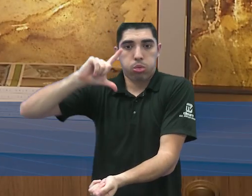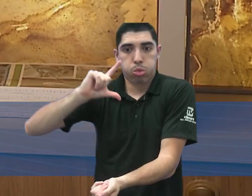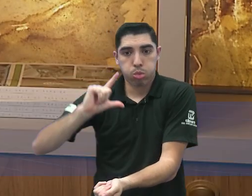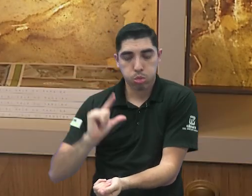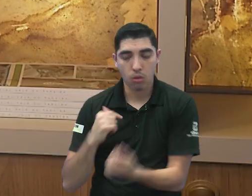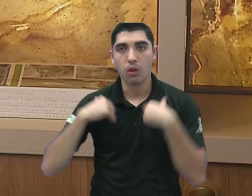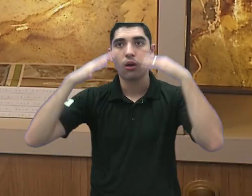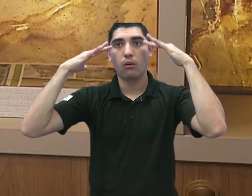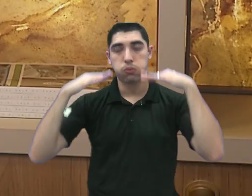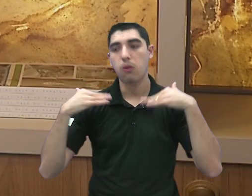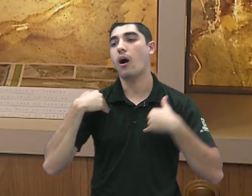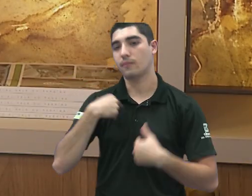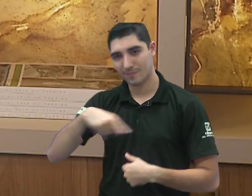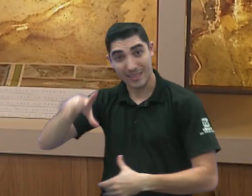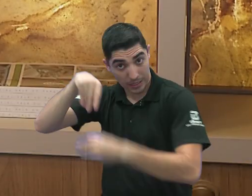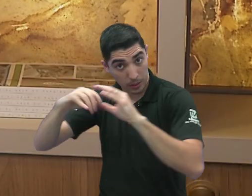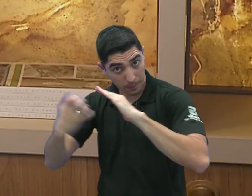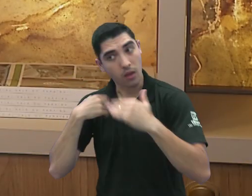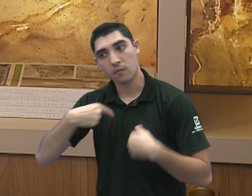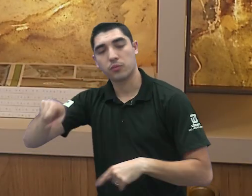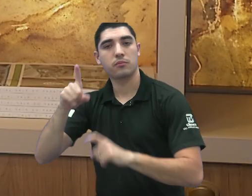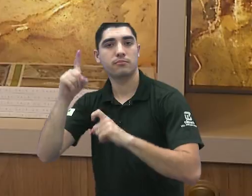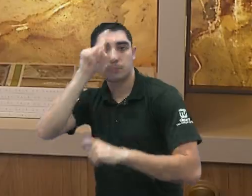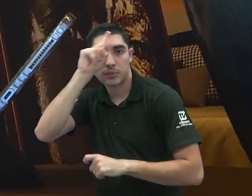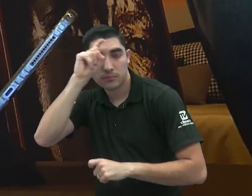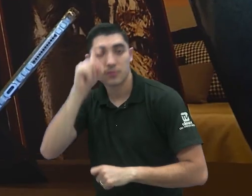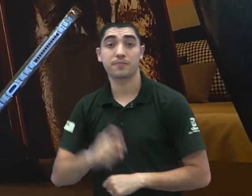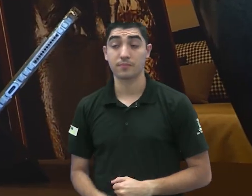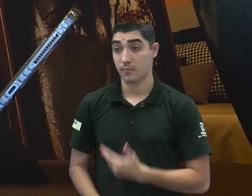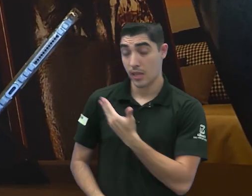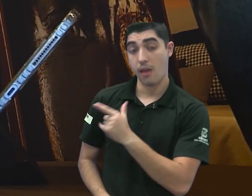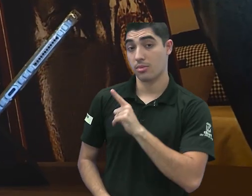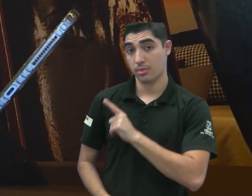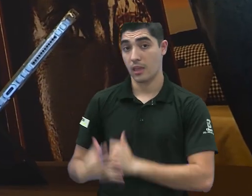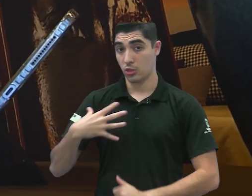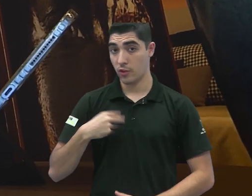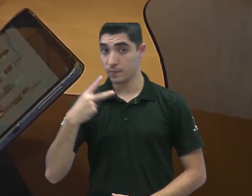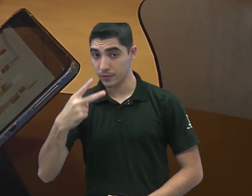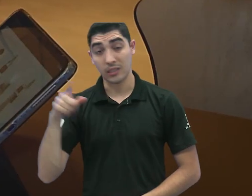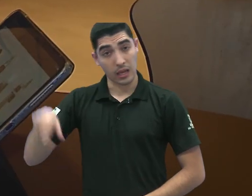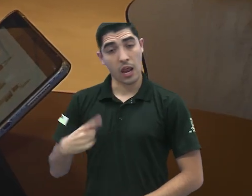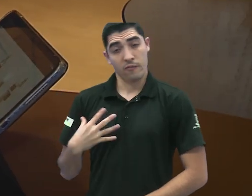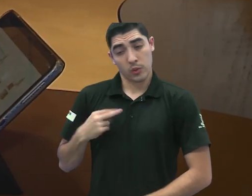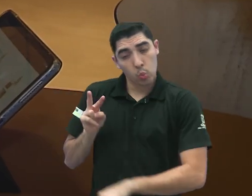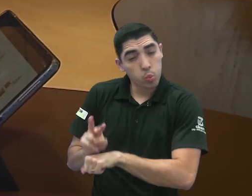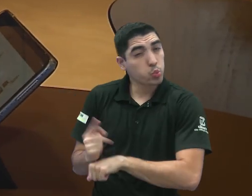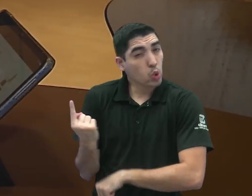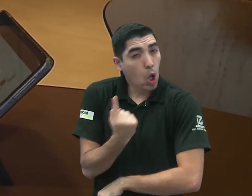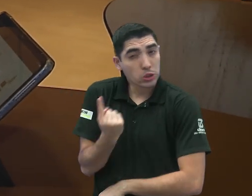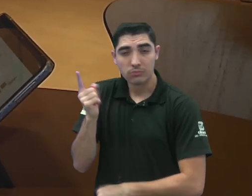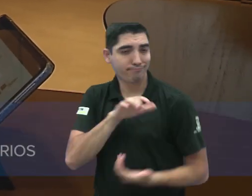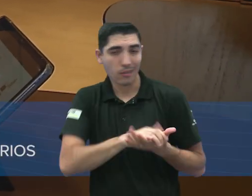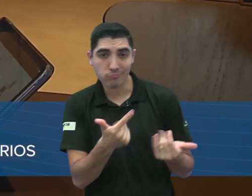tive que ir inclusive para o ambulatório da empresa naquele momento. Mãe solo de 2 filhos, além de tratamento, ela